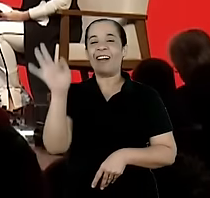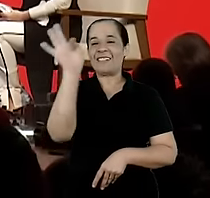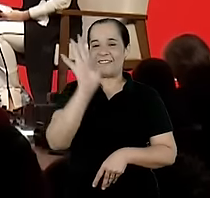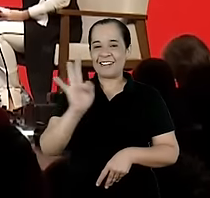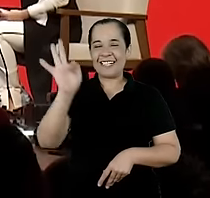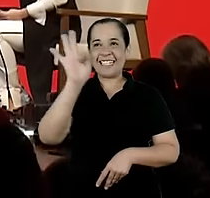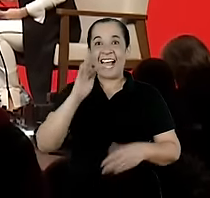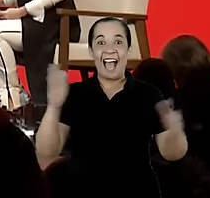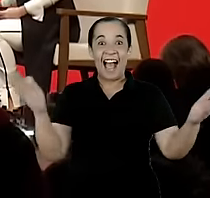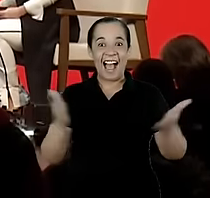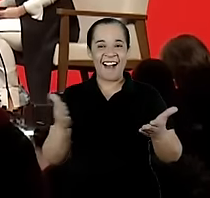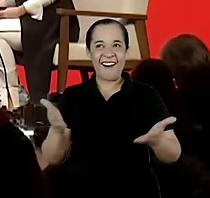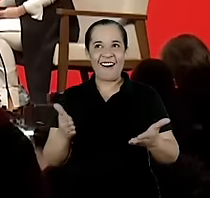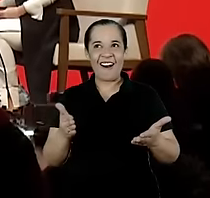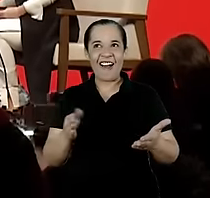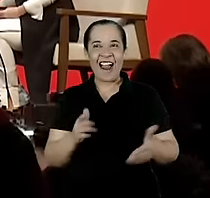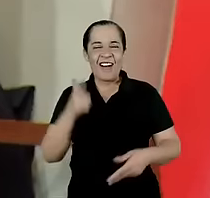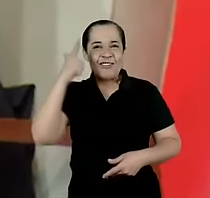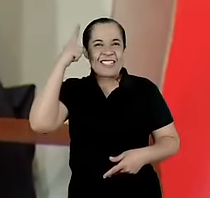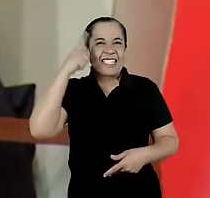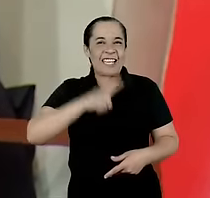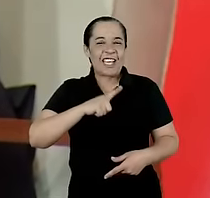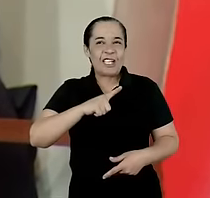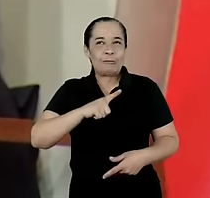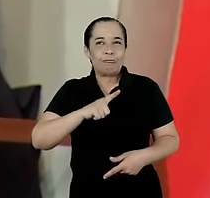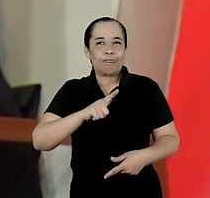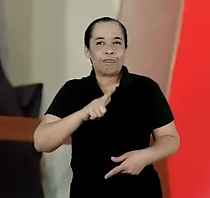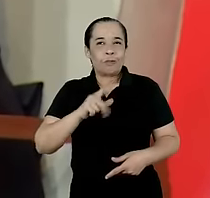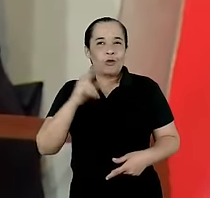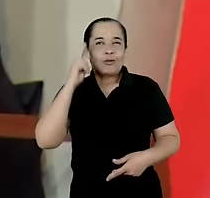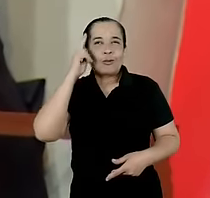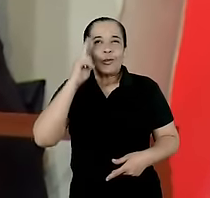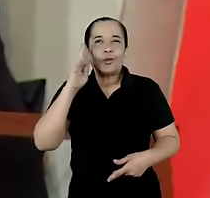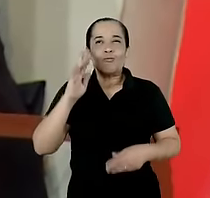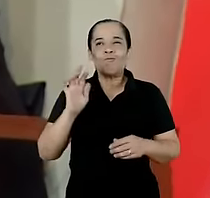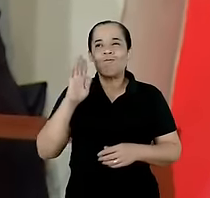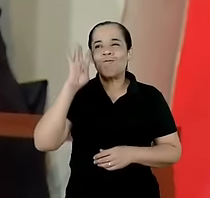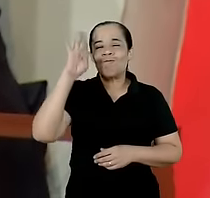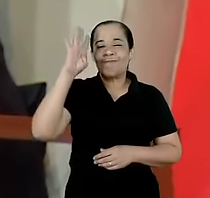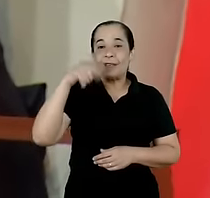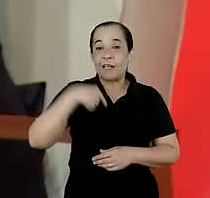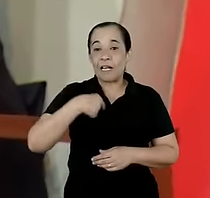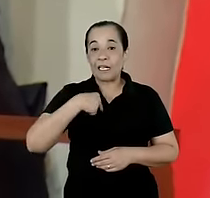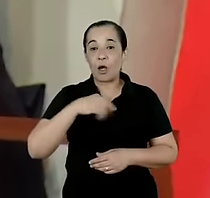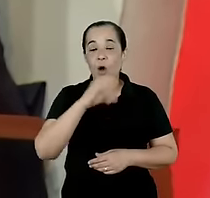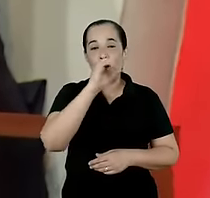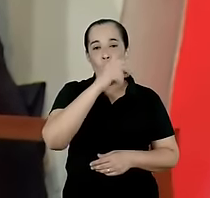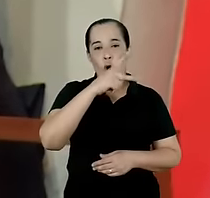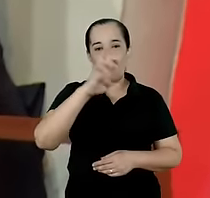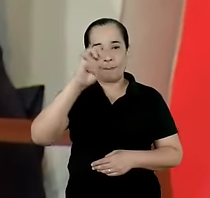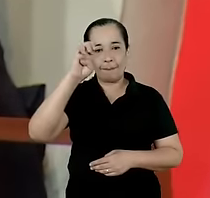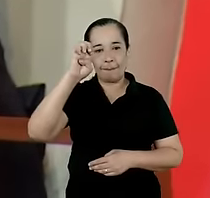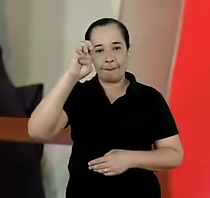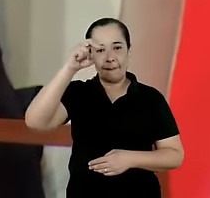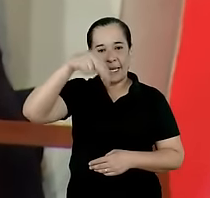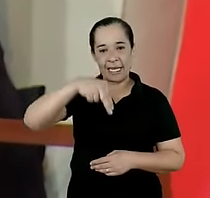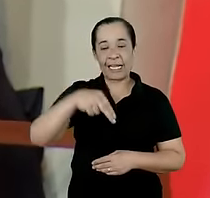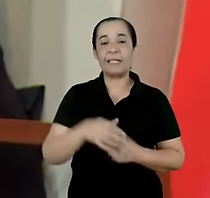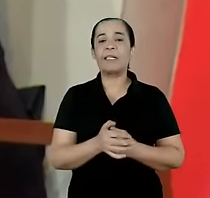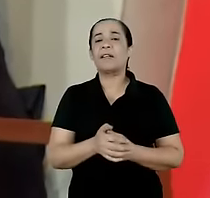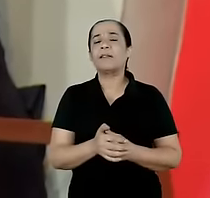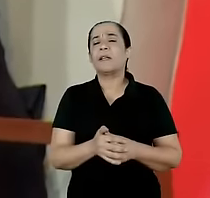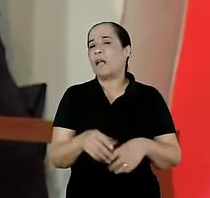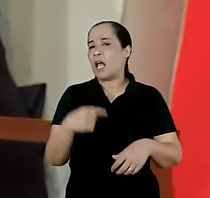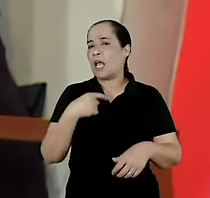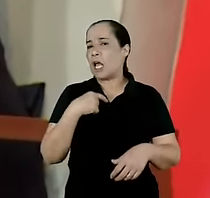de dar minha contribuição pro Brasil eh o open capital Market é uma iniciativa que a gente vem concebendo